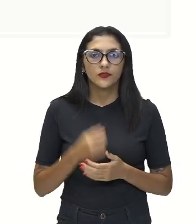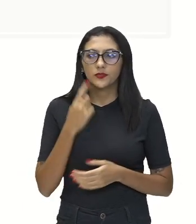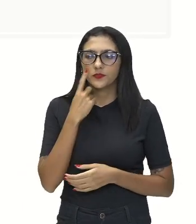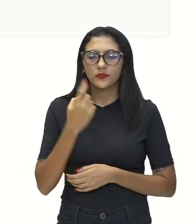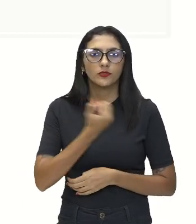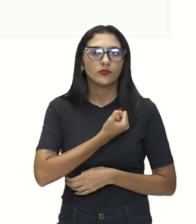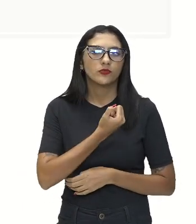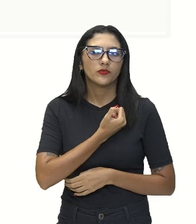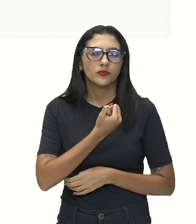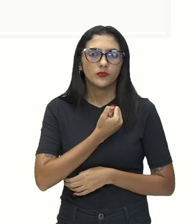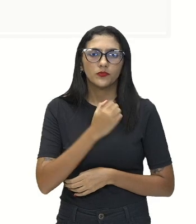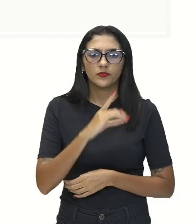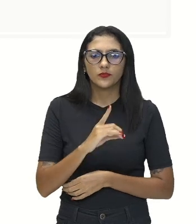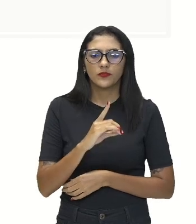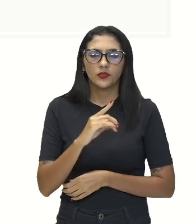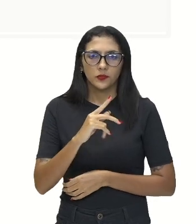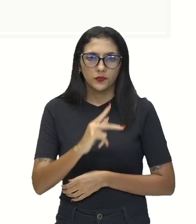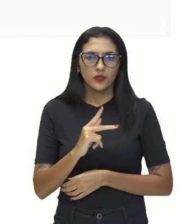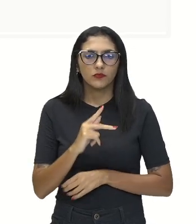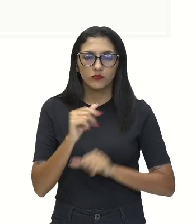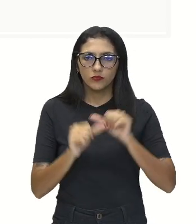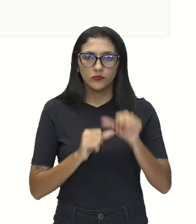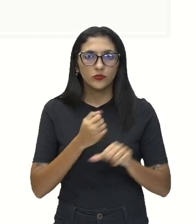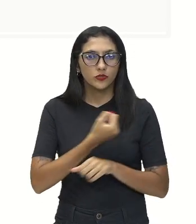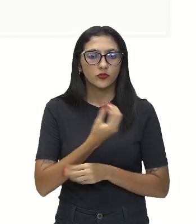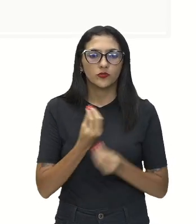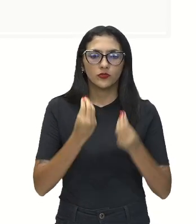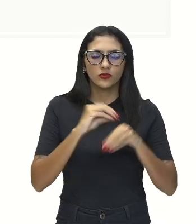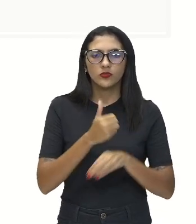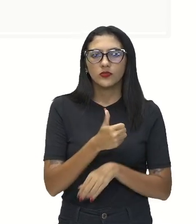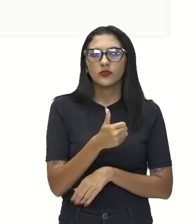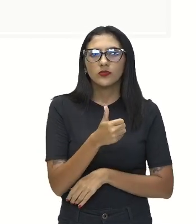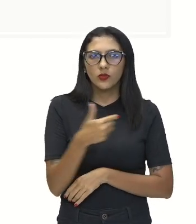vai ser igual diagonal principal.